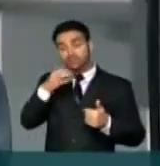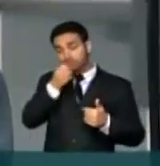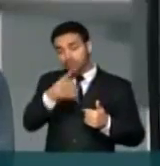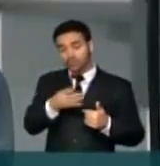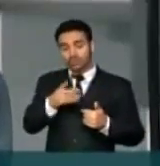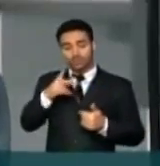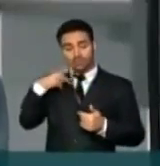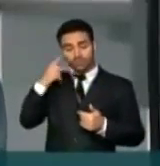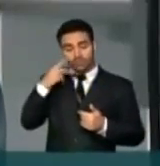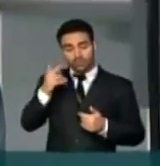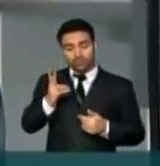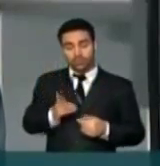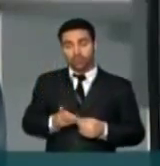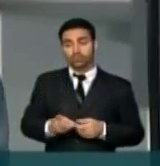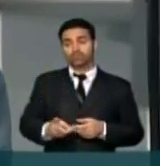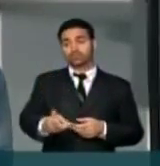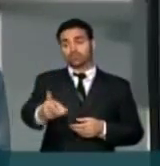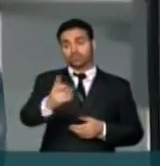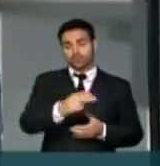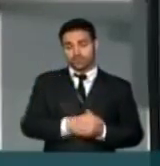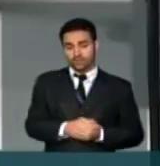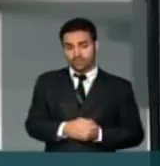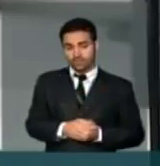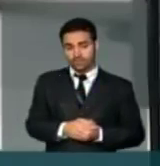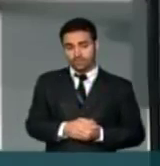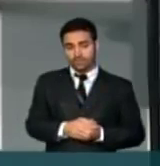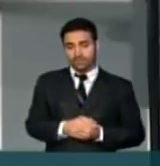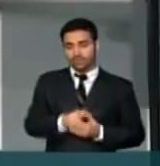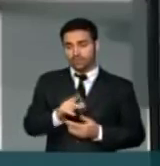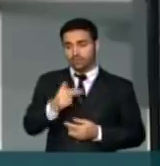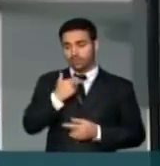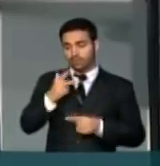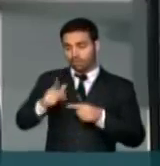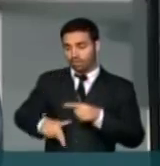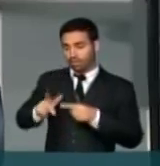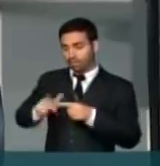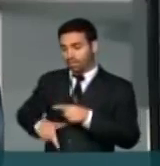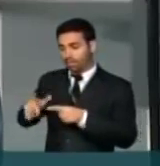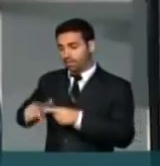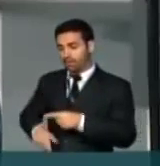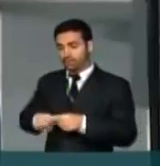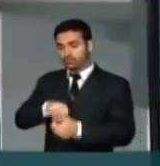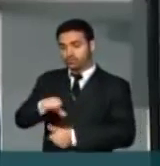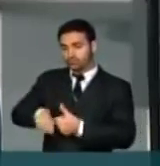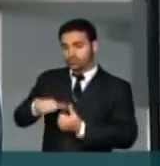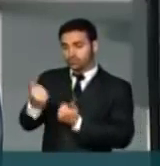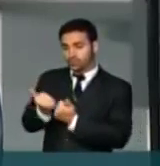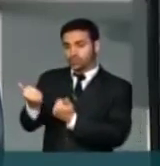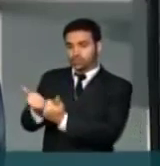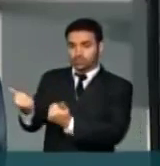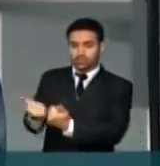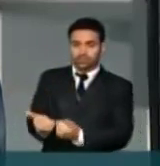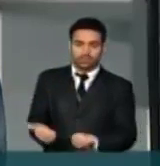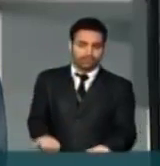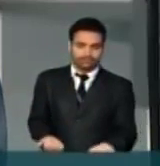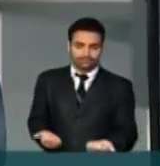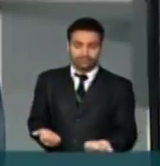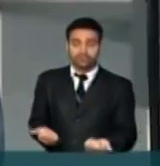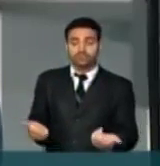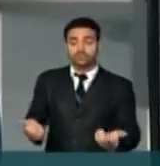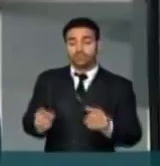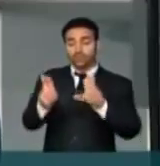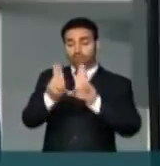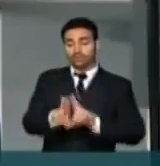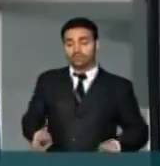de continuidade e não interrompida a cada ministro, a cada solavanco. As